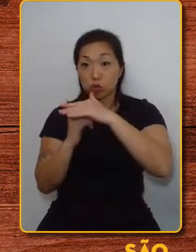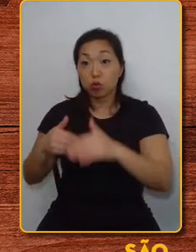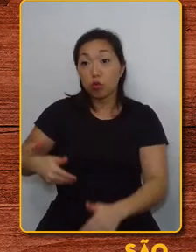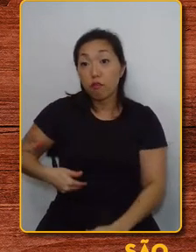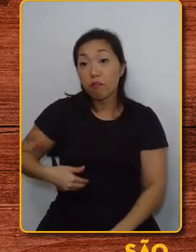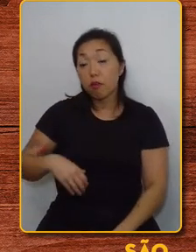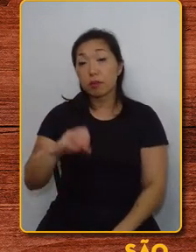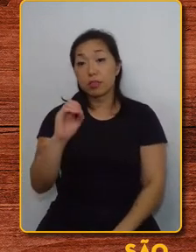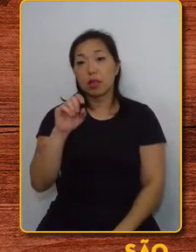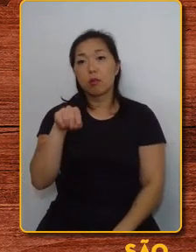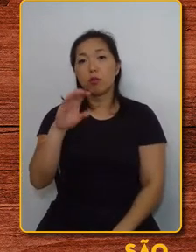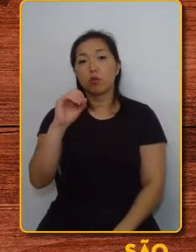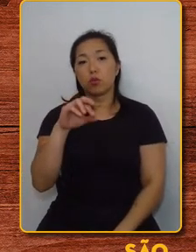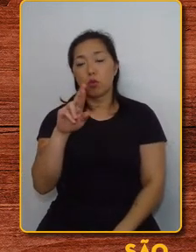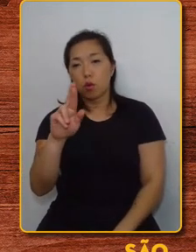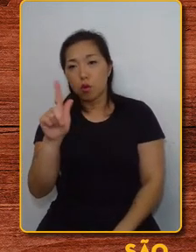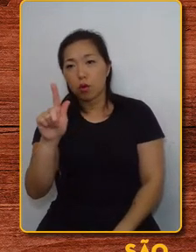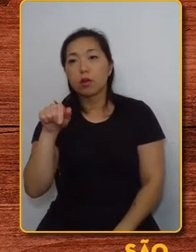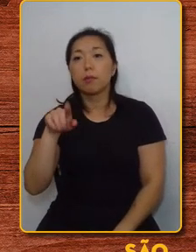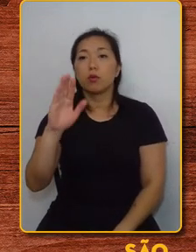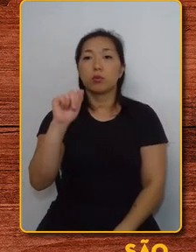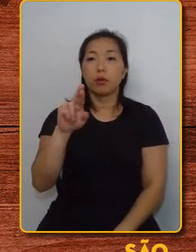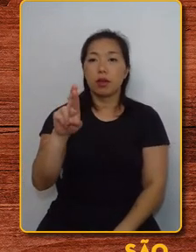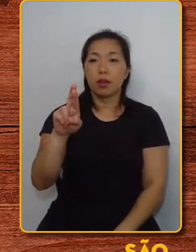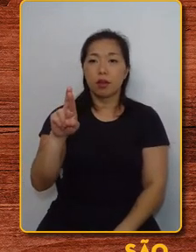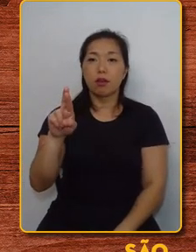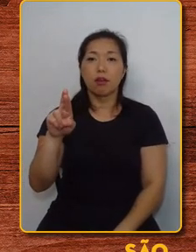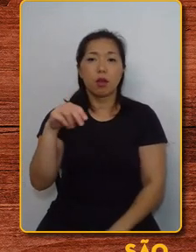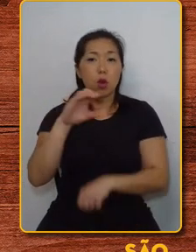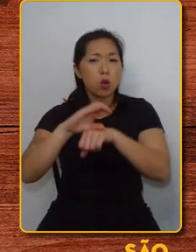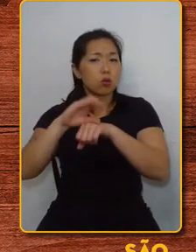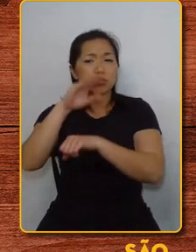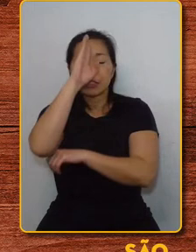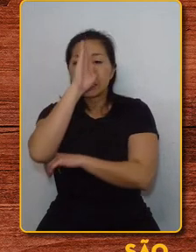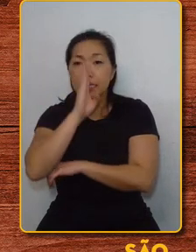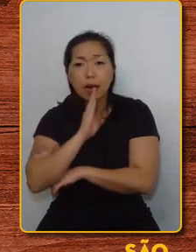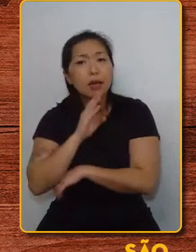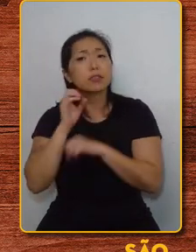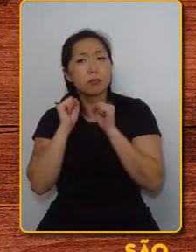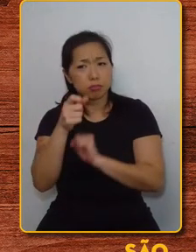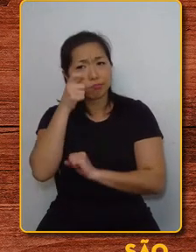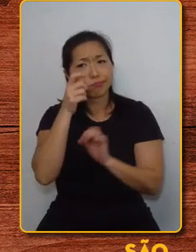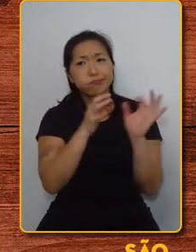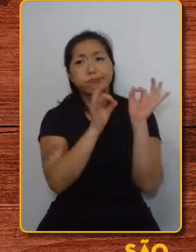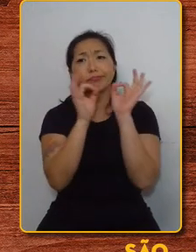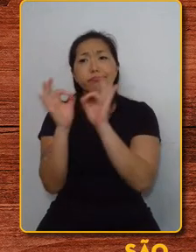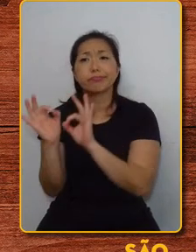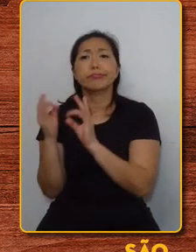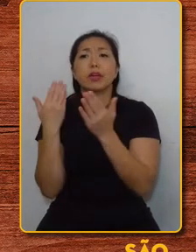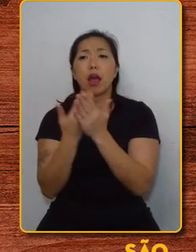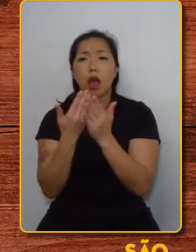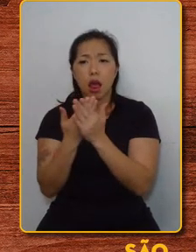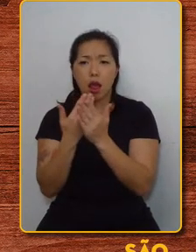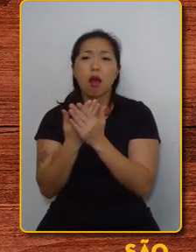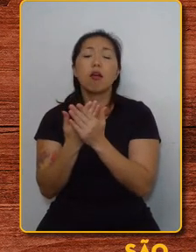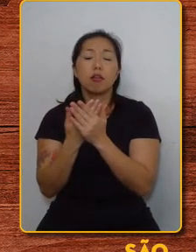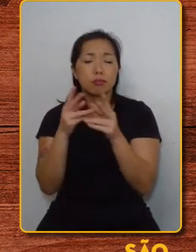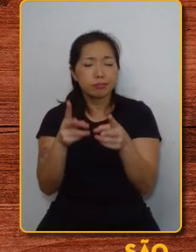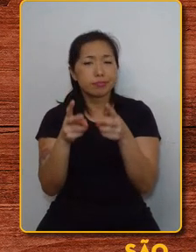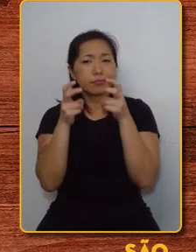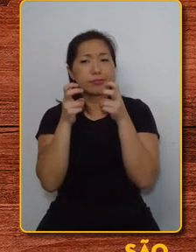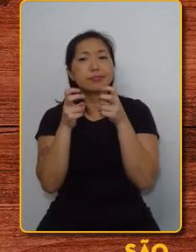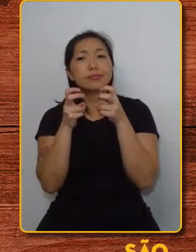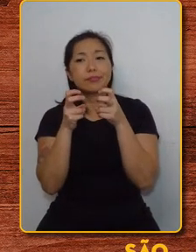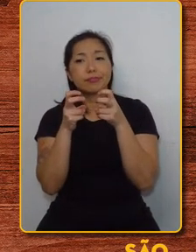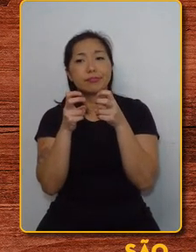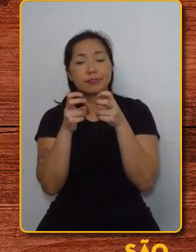institutofomezero.org.br. Você tem acesso ao curso gratuito e às aulas, aí poderá identificar isso